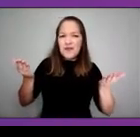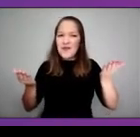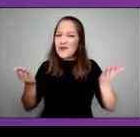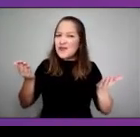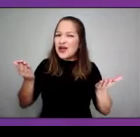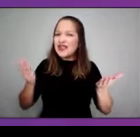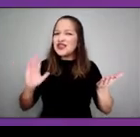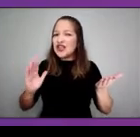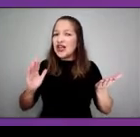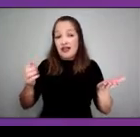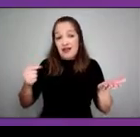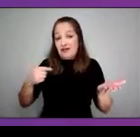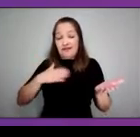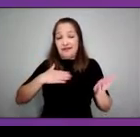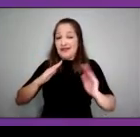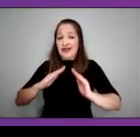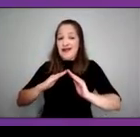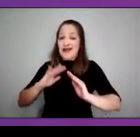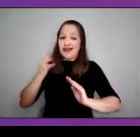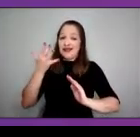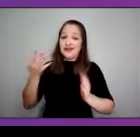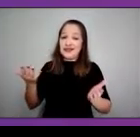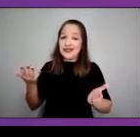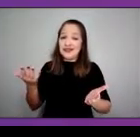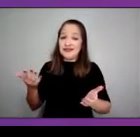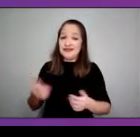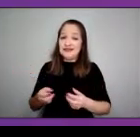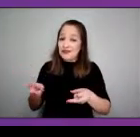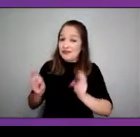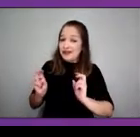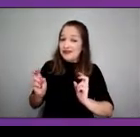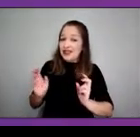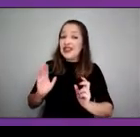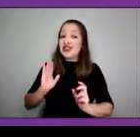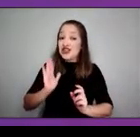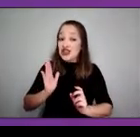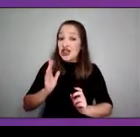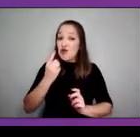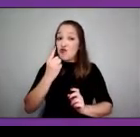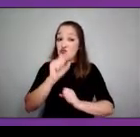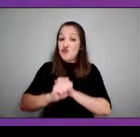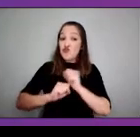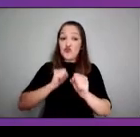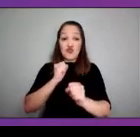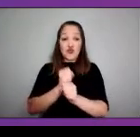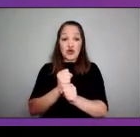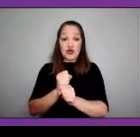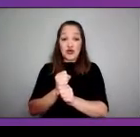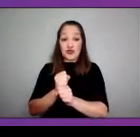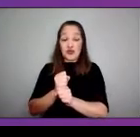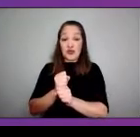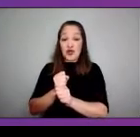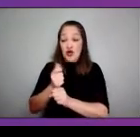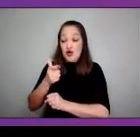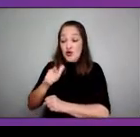vendo aqui em casa né é um ato um ano já se sentir cheiro de outra criança Então